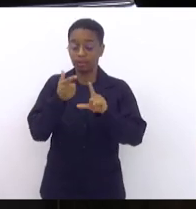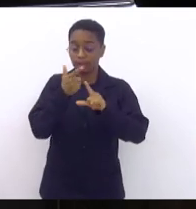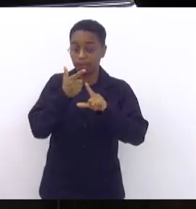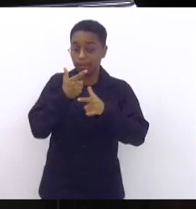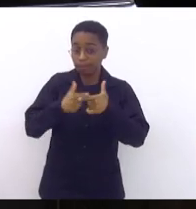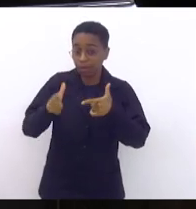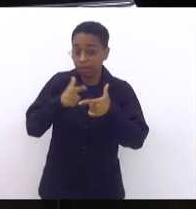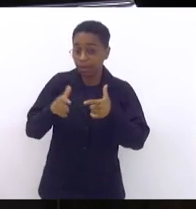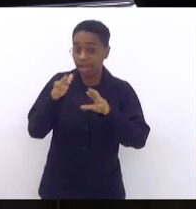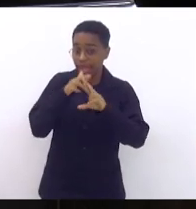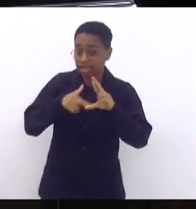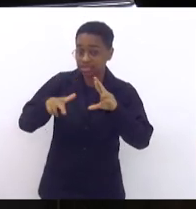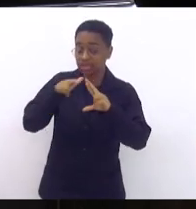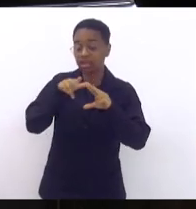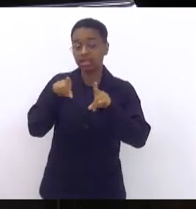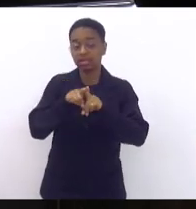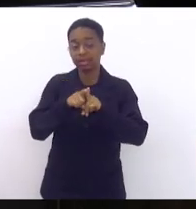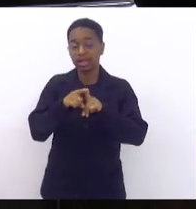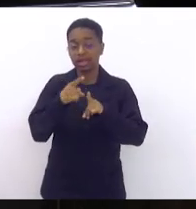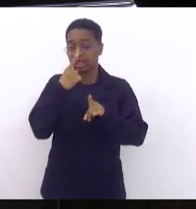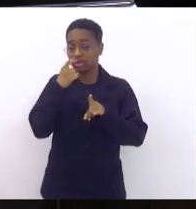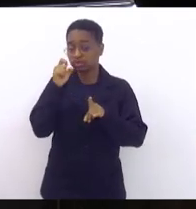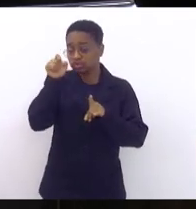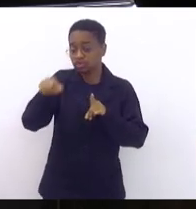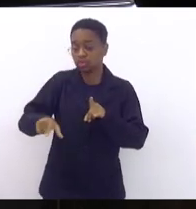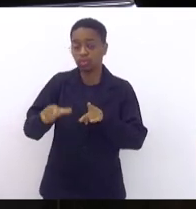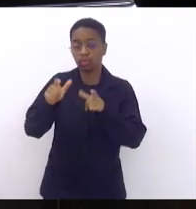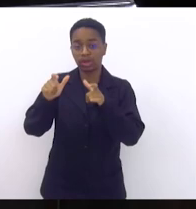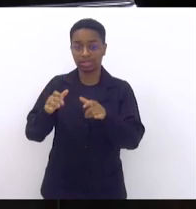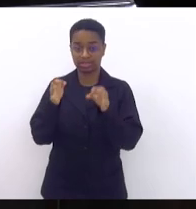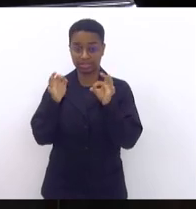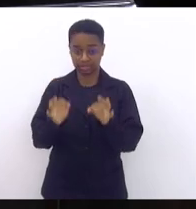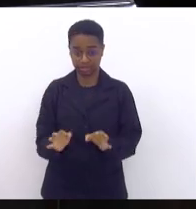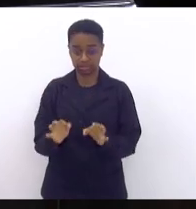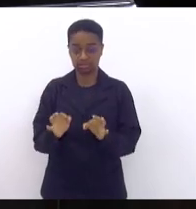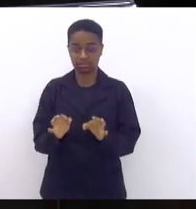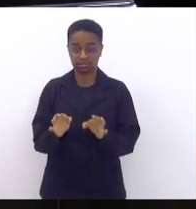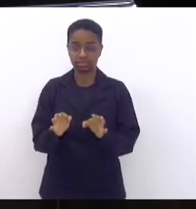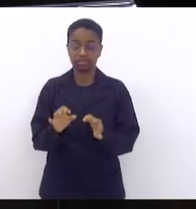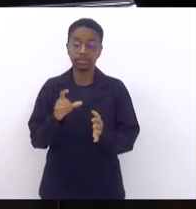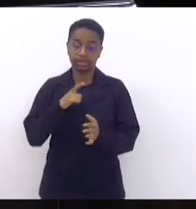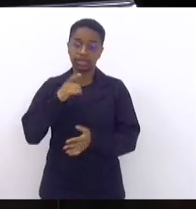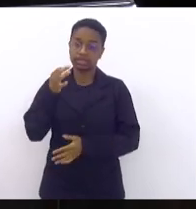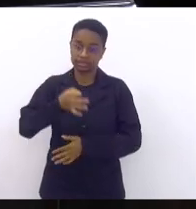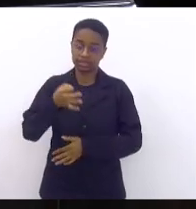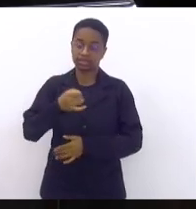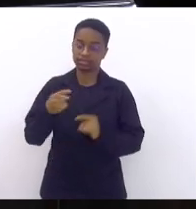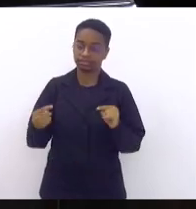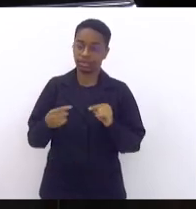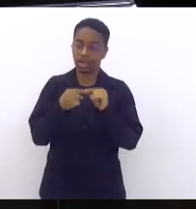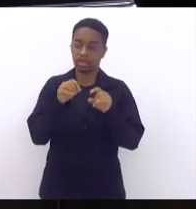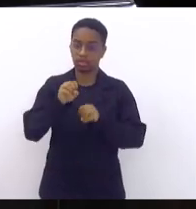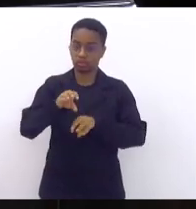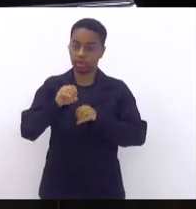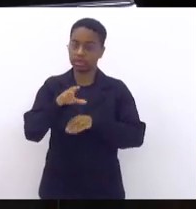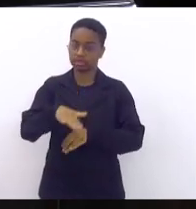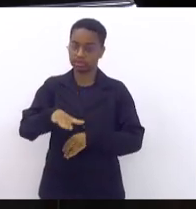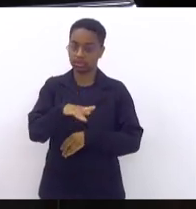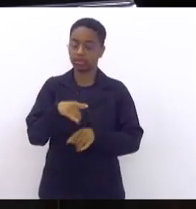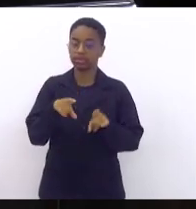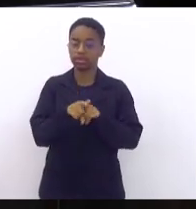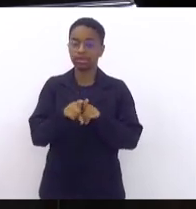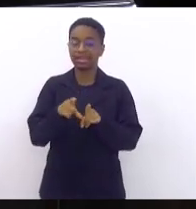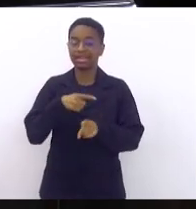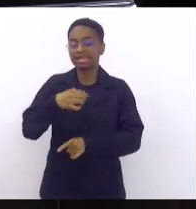e da destinação correta do resíduo ele é uma questão de educação e com